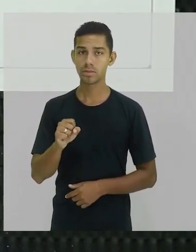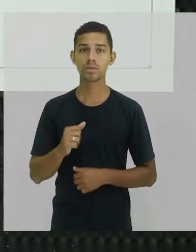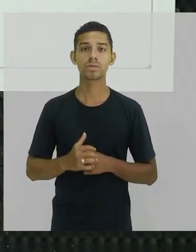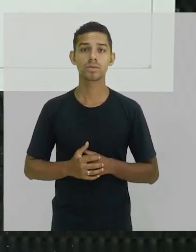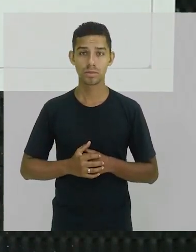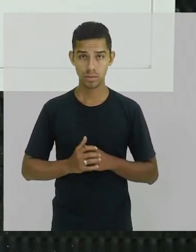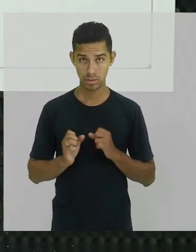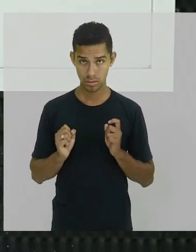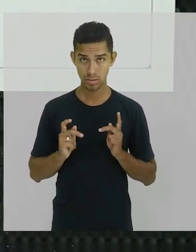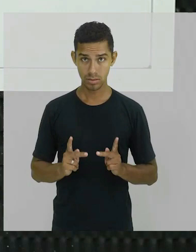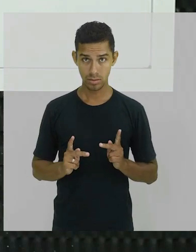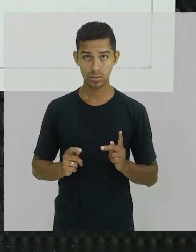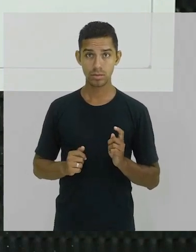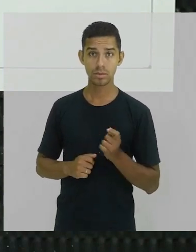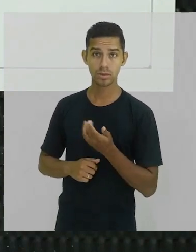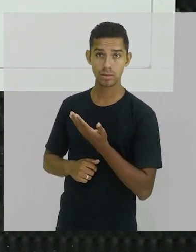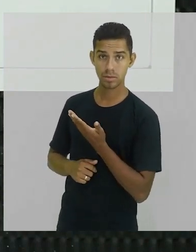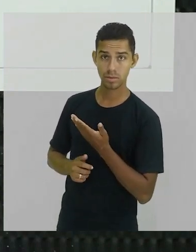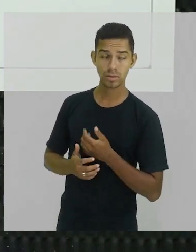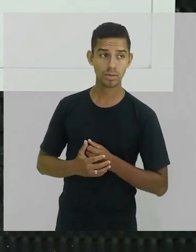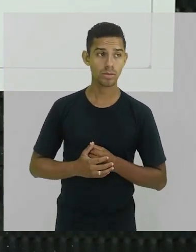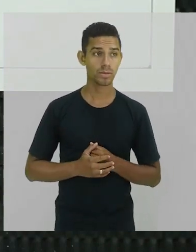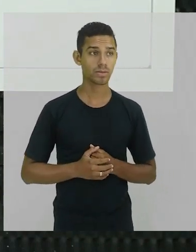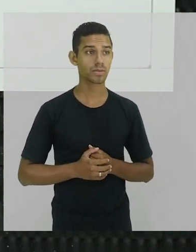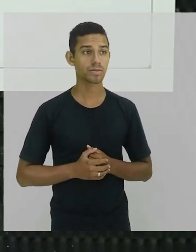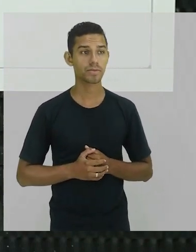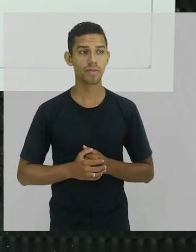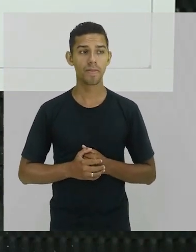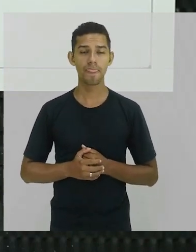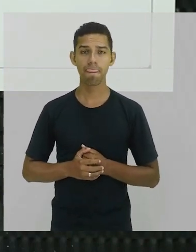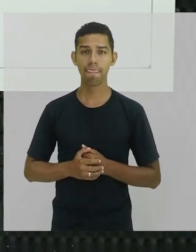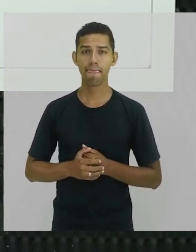não materiais. Ok?